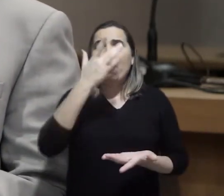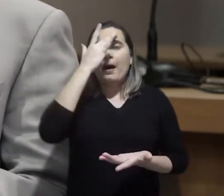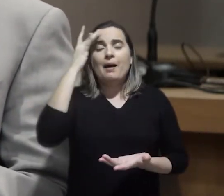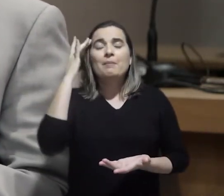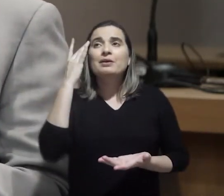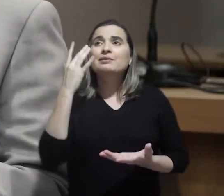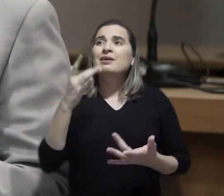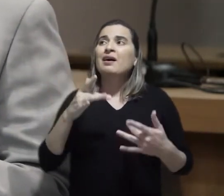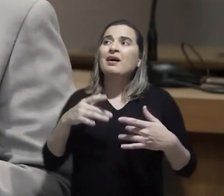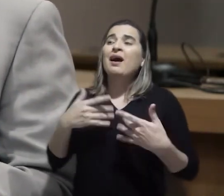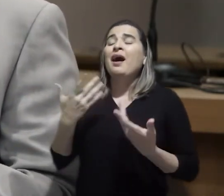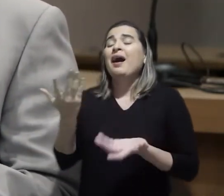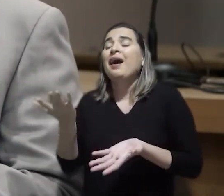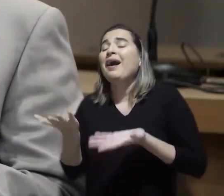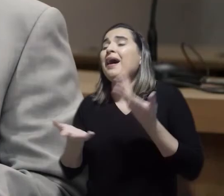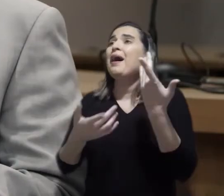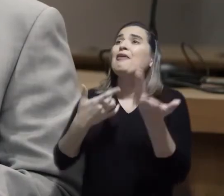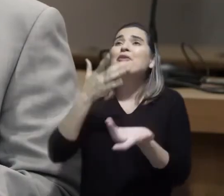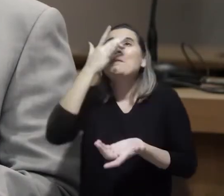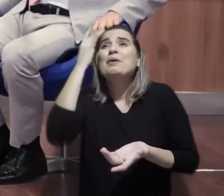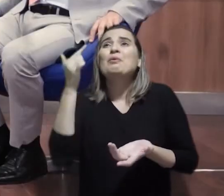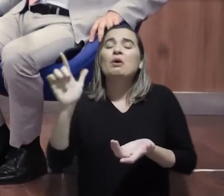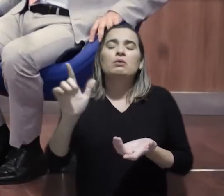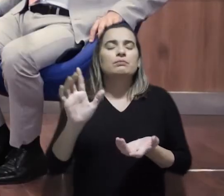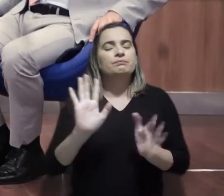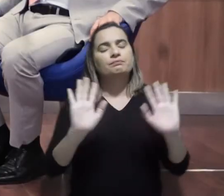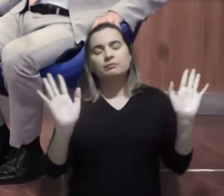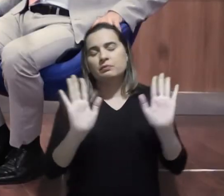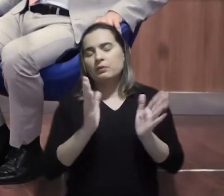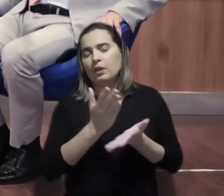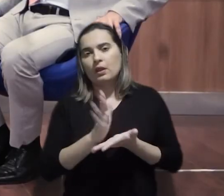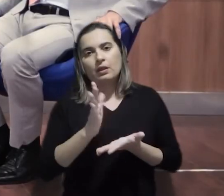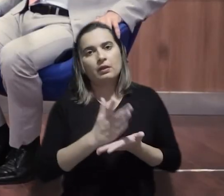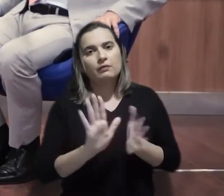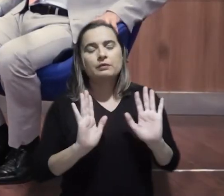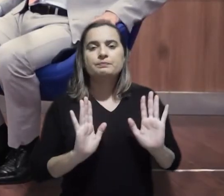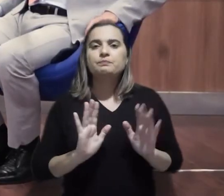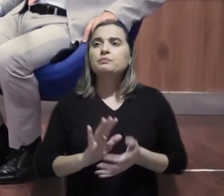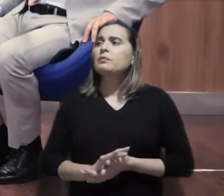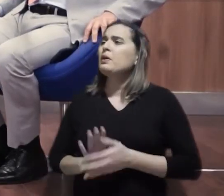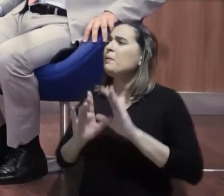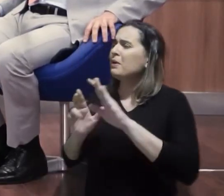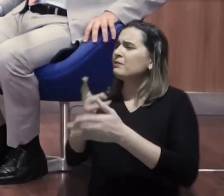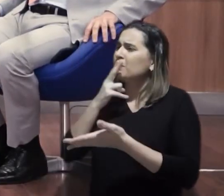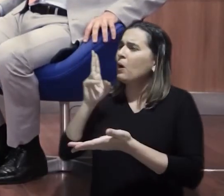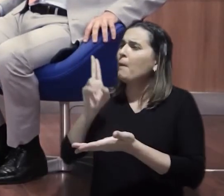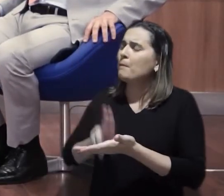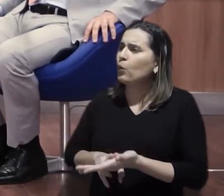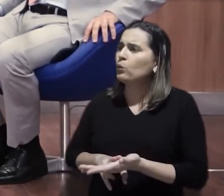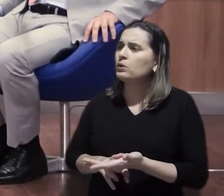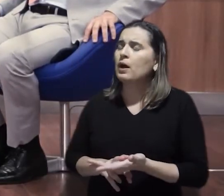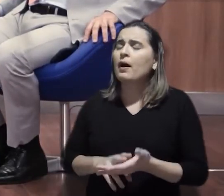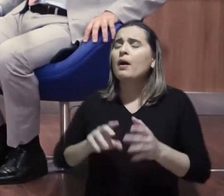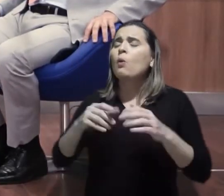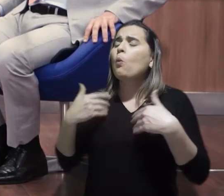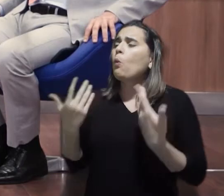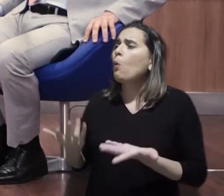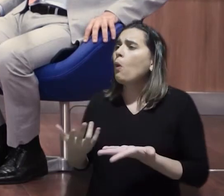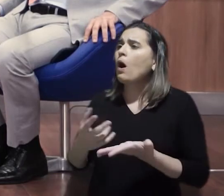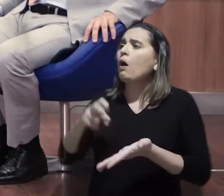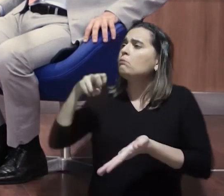uma conduta praticada por outra pessoa. Bom, o senhor já começou falando de multa, né? Quais são as penalidades, então, para o